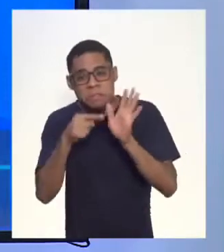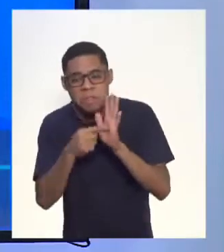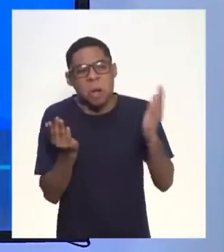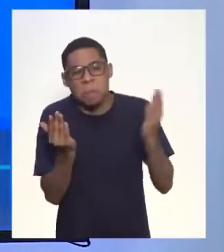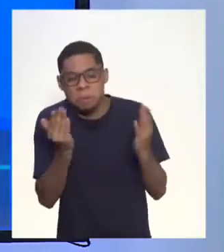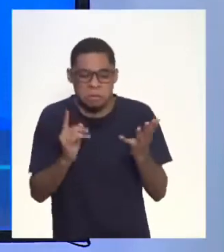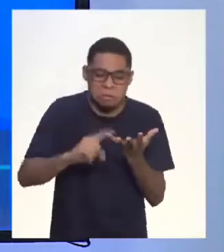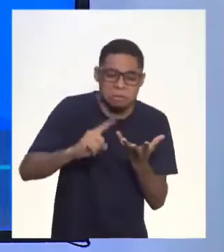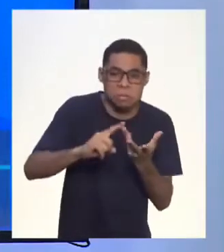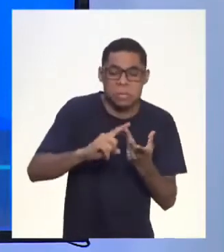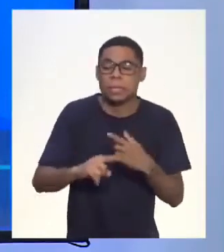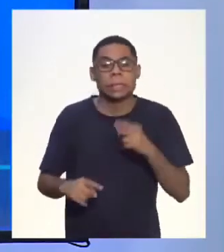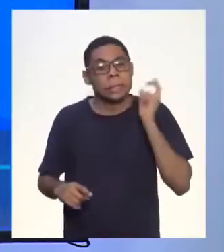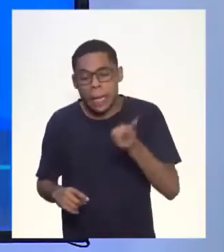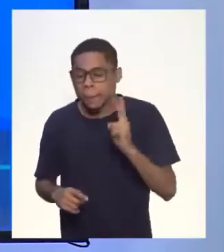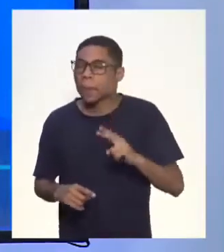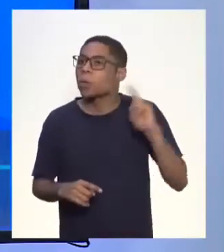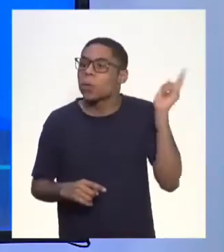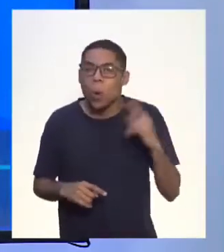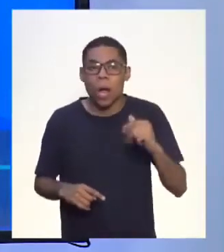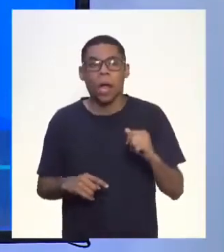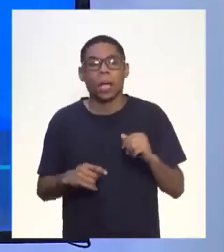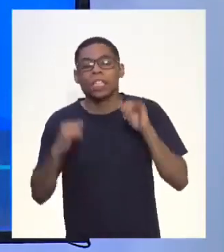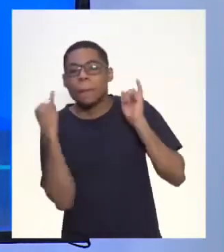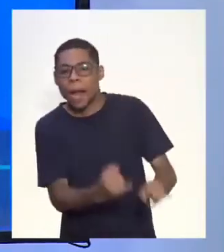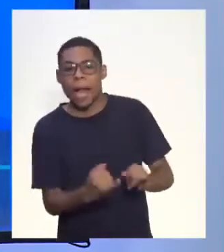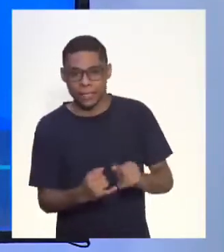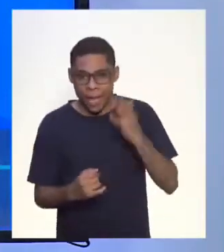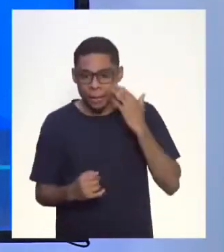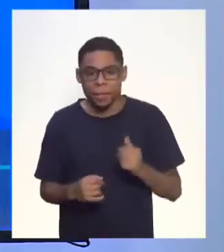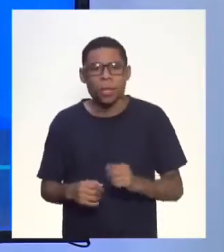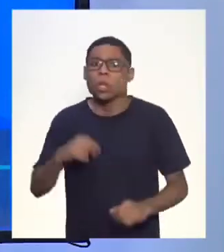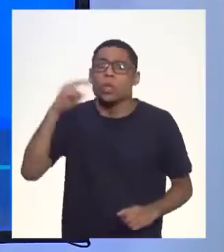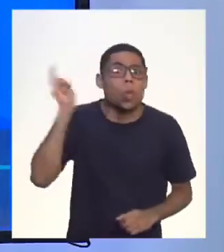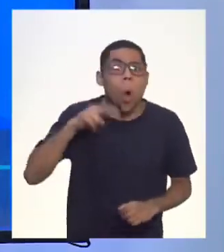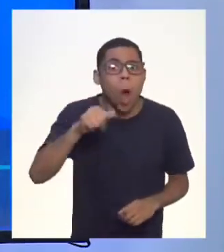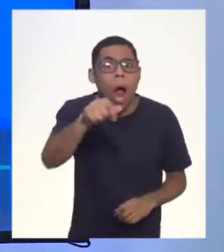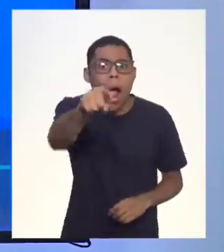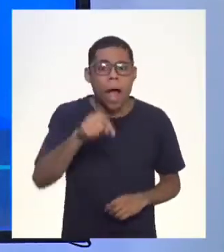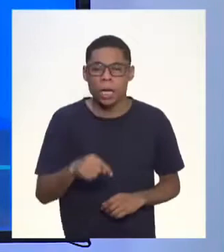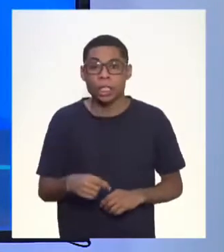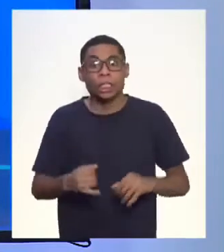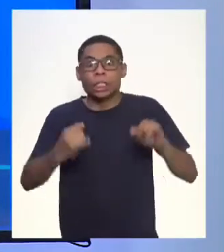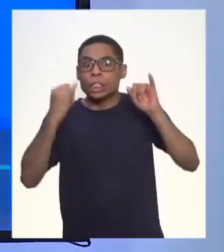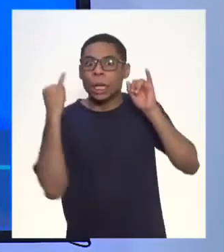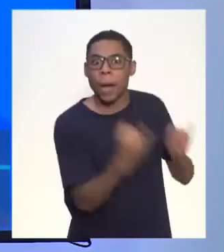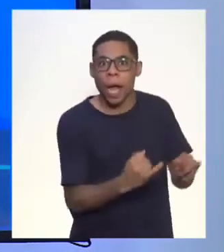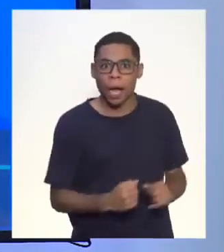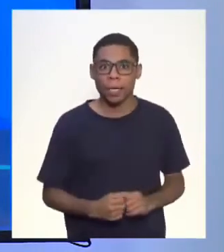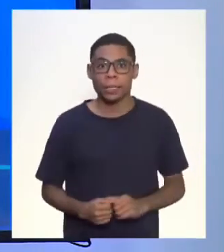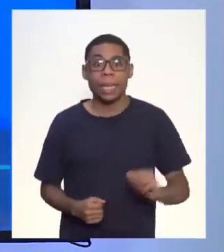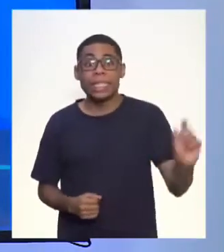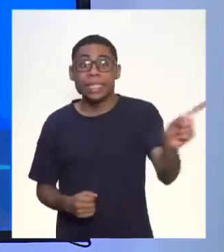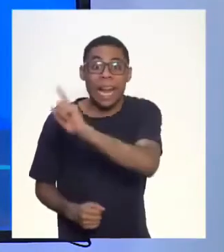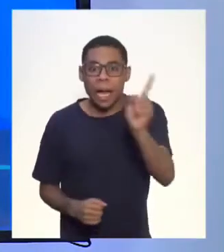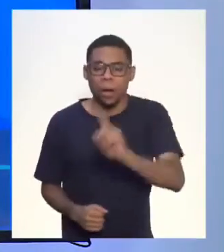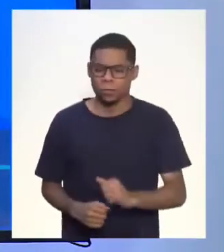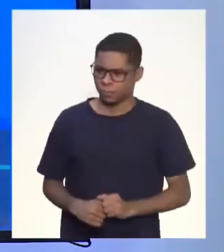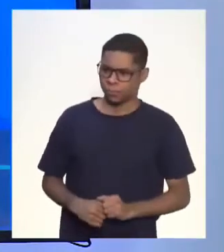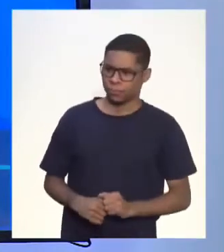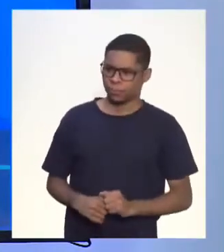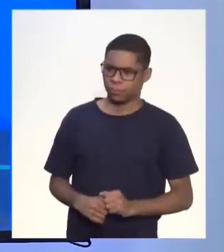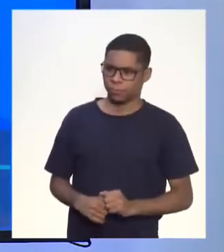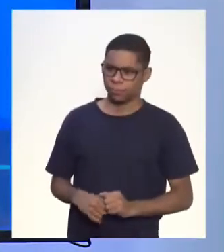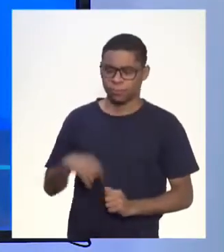sempre, nunca, jamais, essas palavras que dão a ideia de categoria, de deixar já enfatizado algo nesse